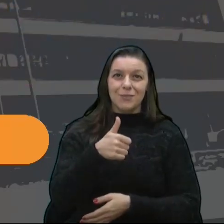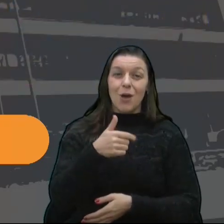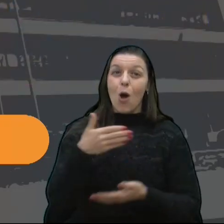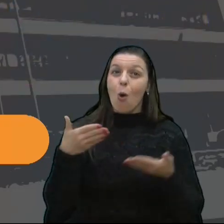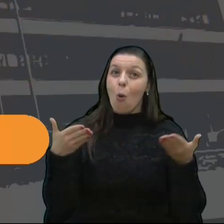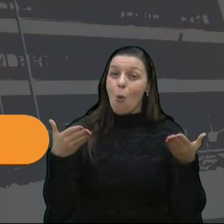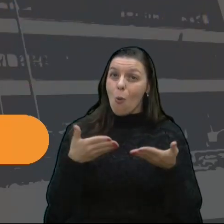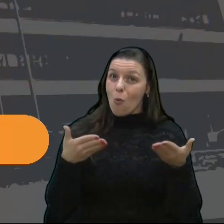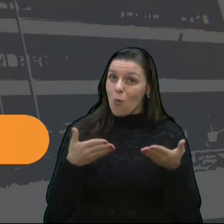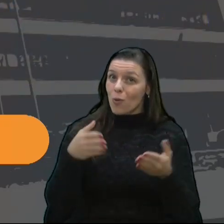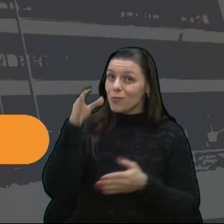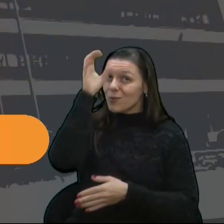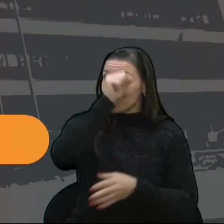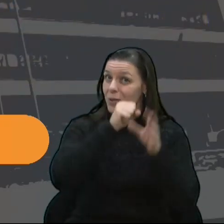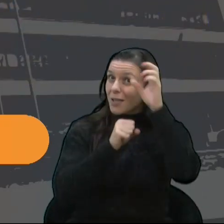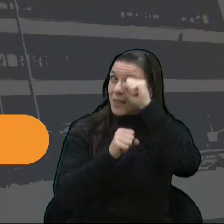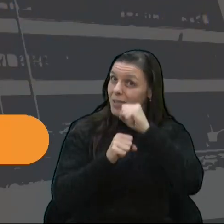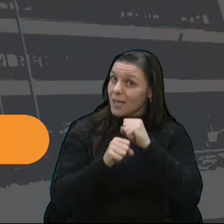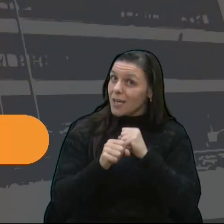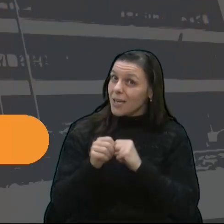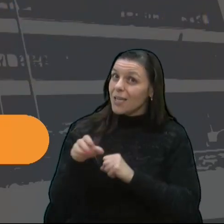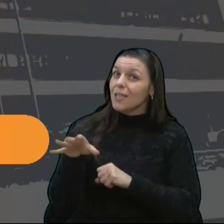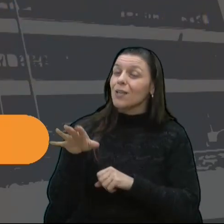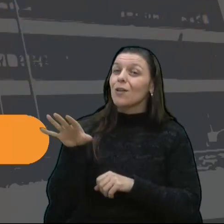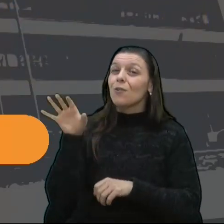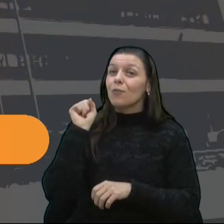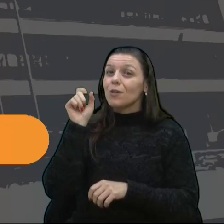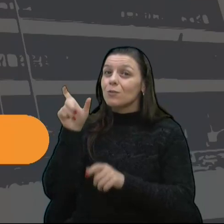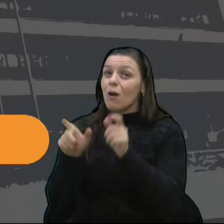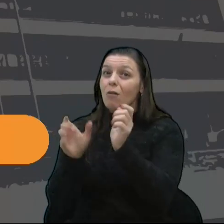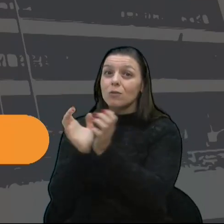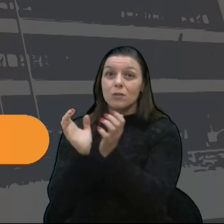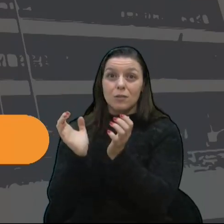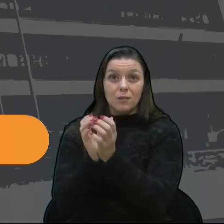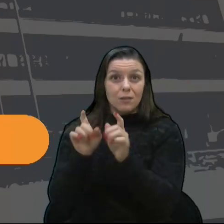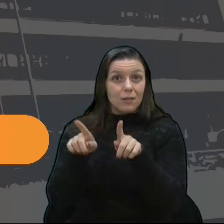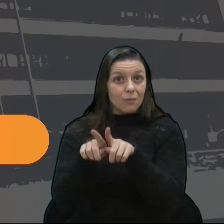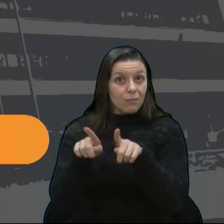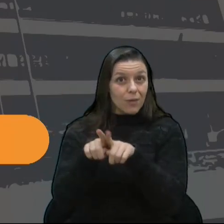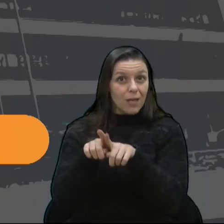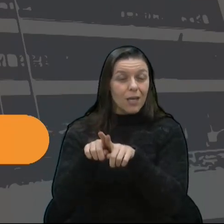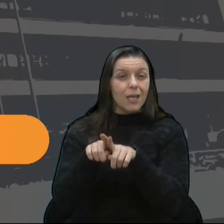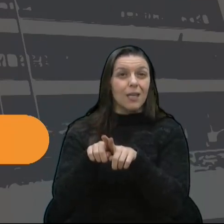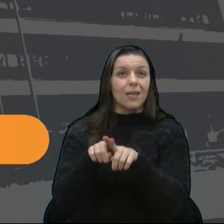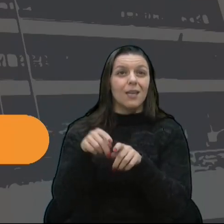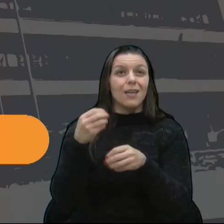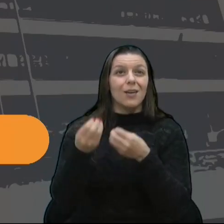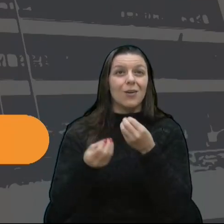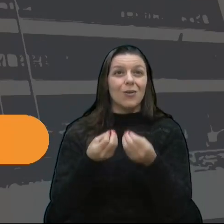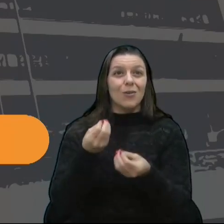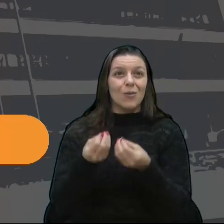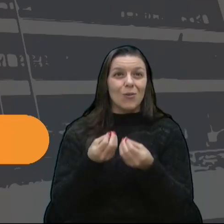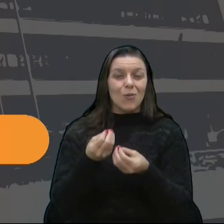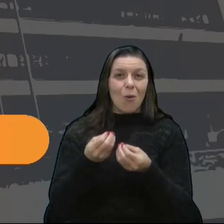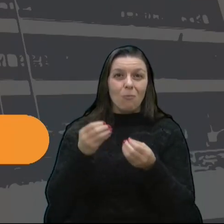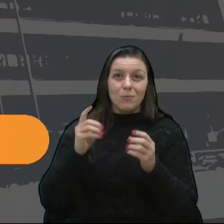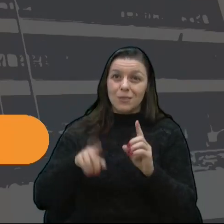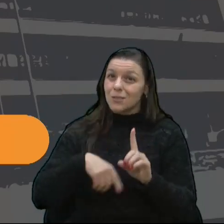gente está aprendendo aqui, ouvindo a Tássia, ouvindo o Felipe também, né? E acho que essa pegada, essa soma